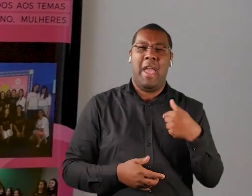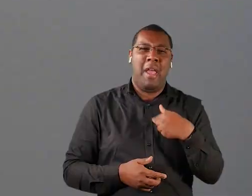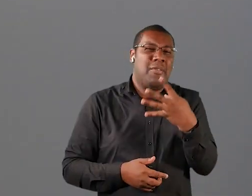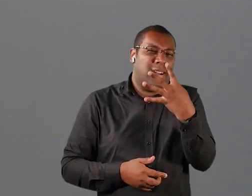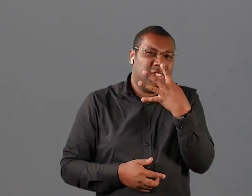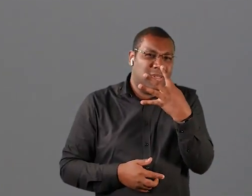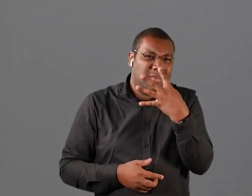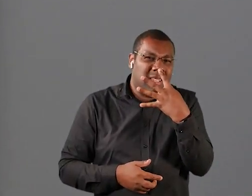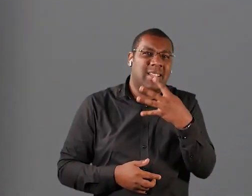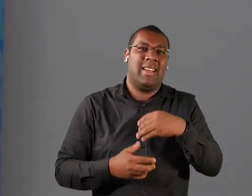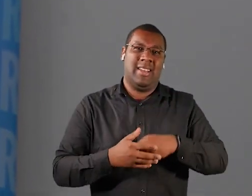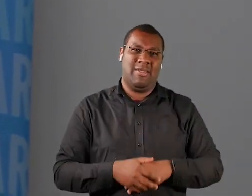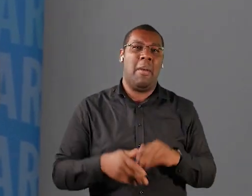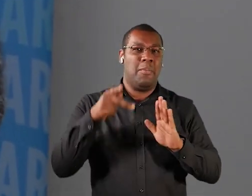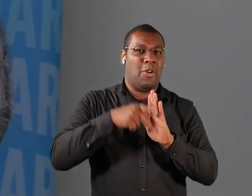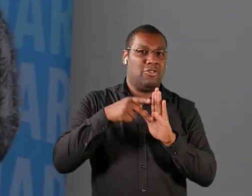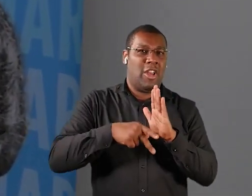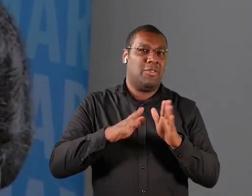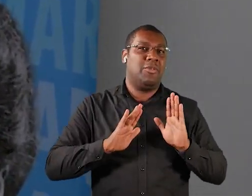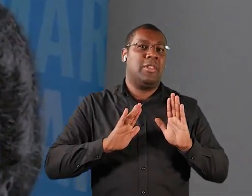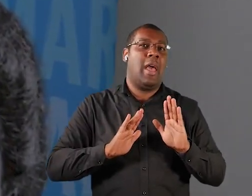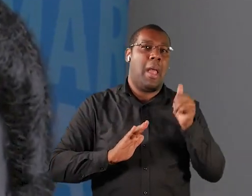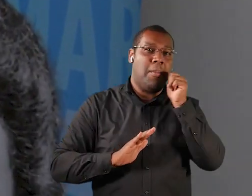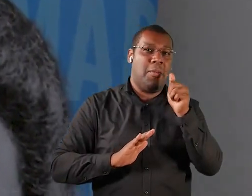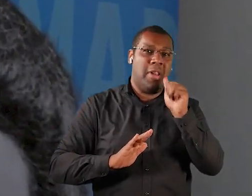a oportunidade que a gente tem de estar inserida aqui num